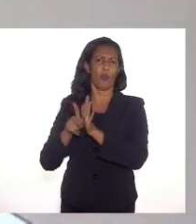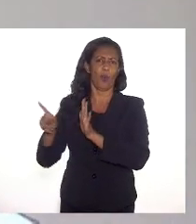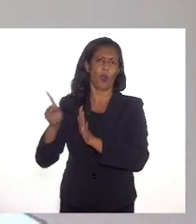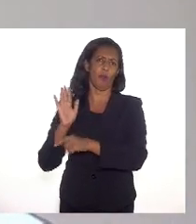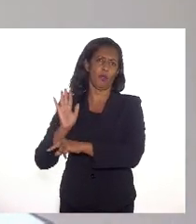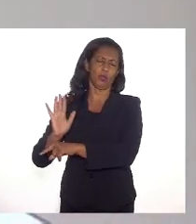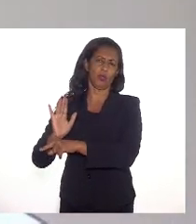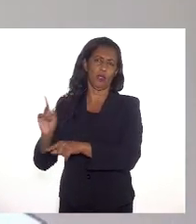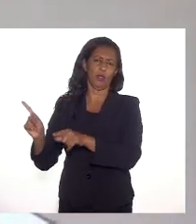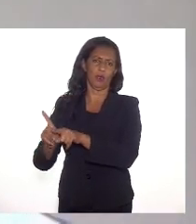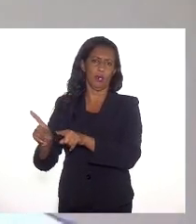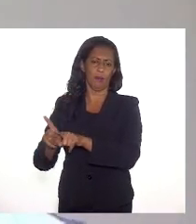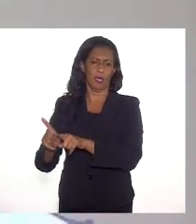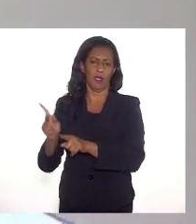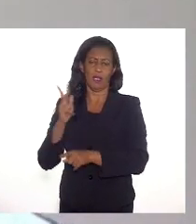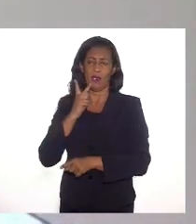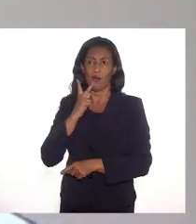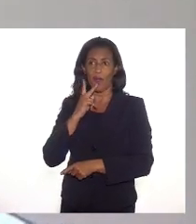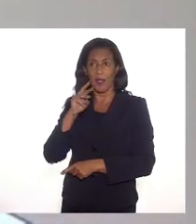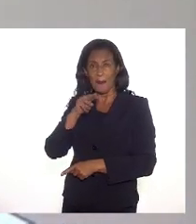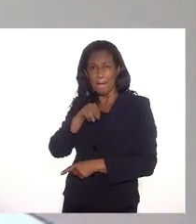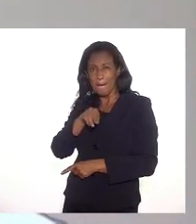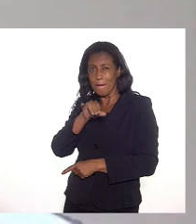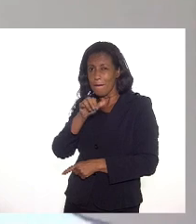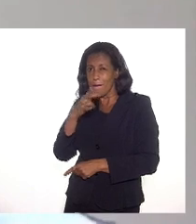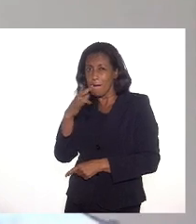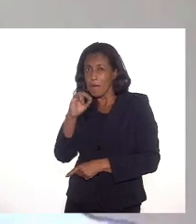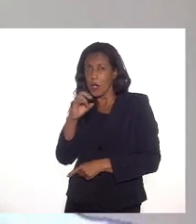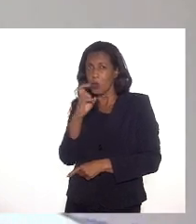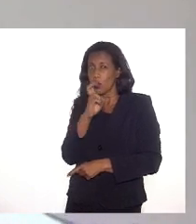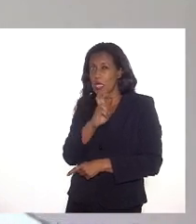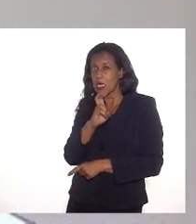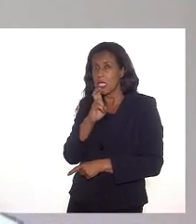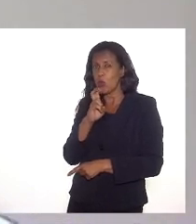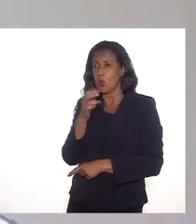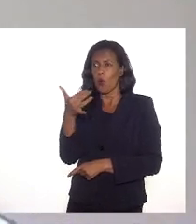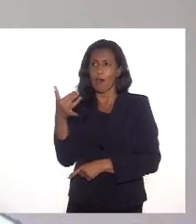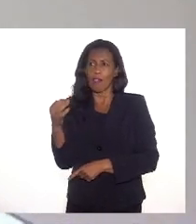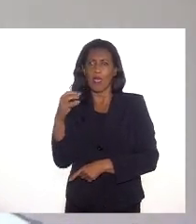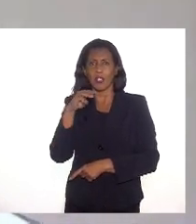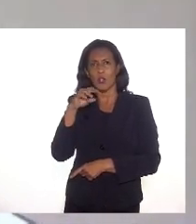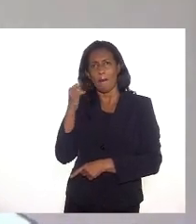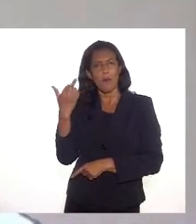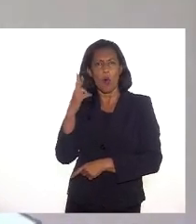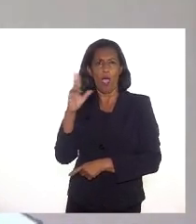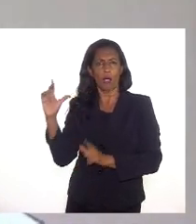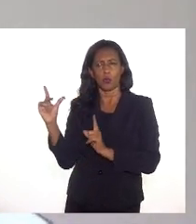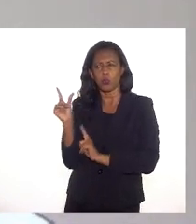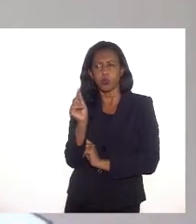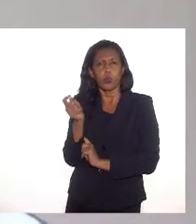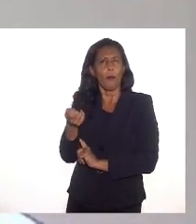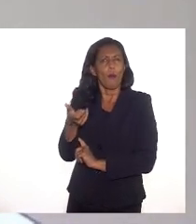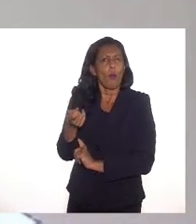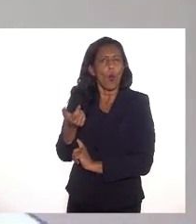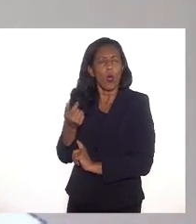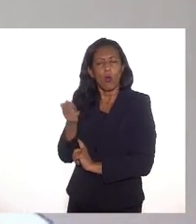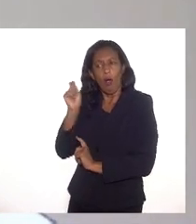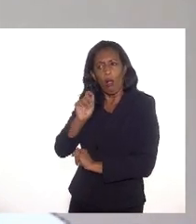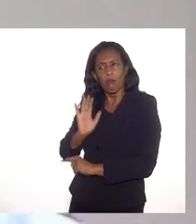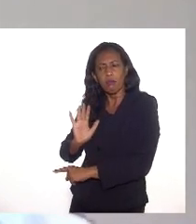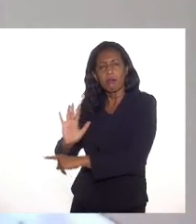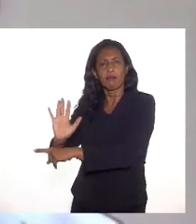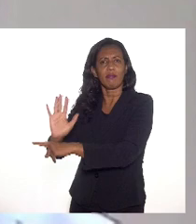me refiro a micro linhas de crédito de 5 a 10 mil reais que possam permitir que esses